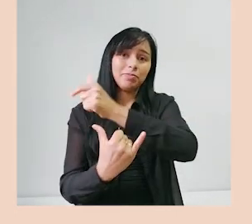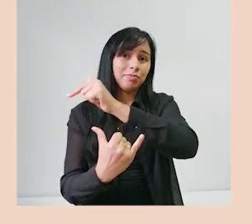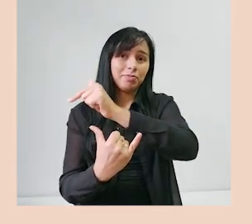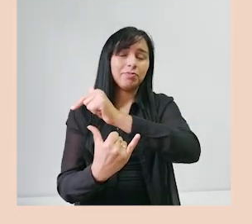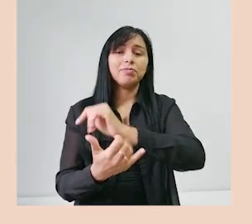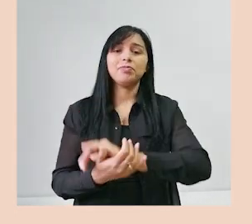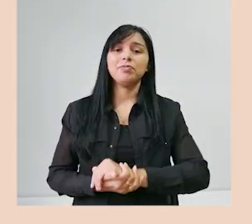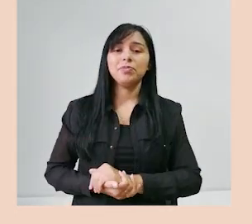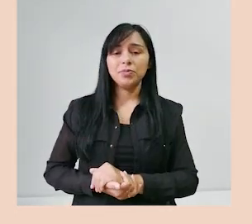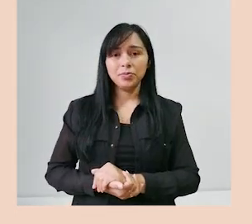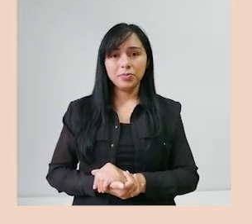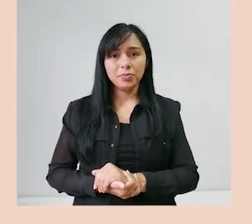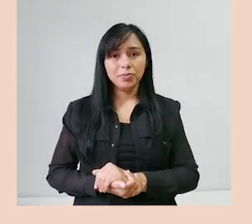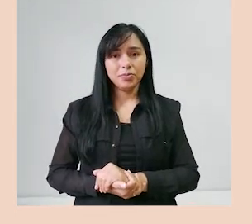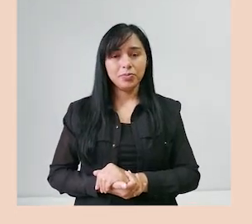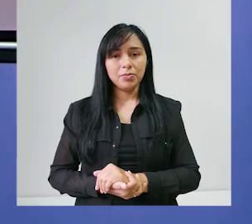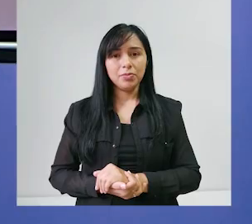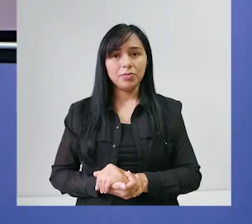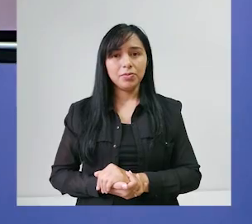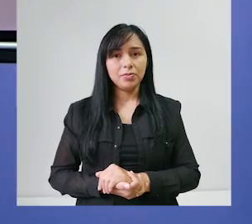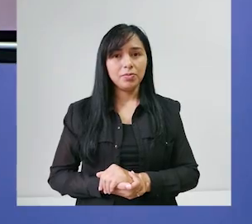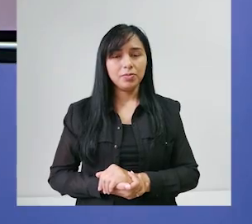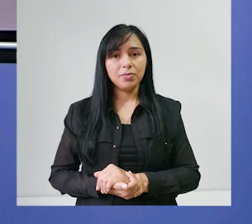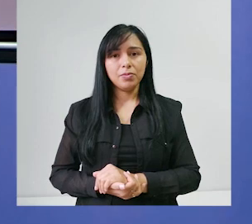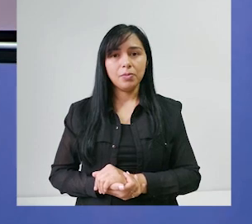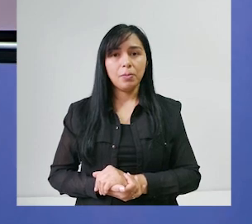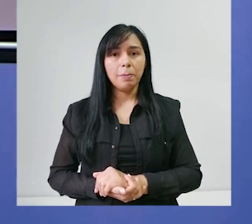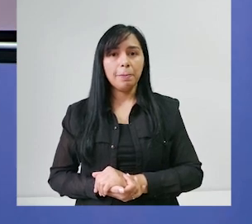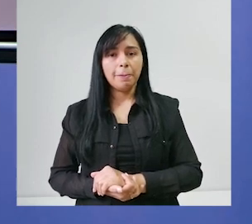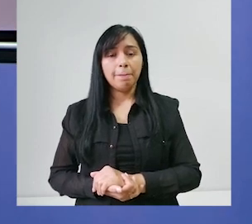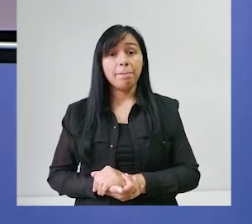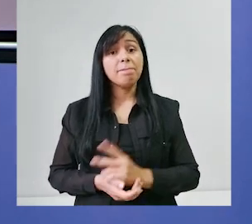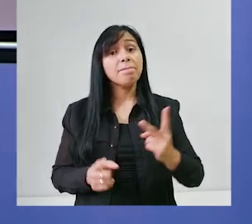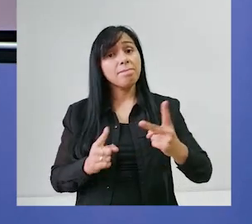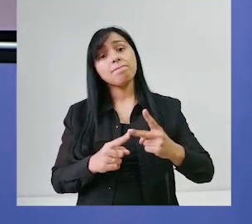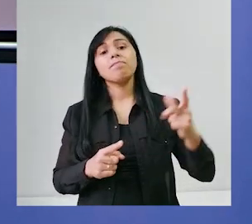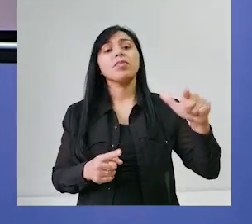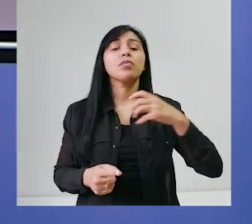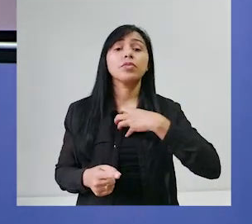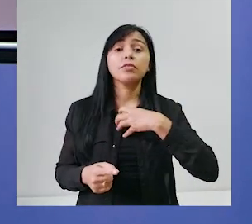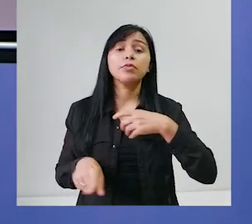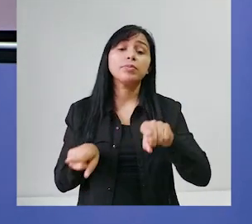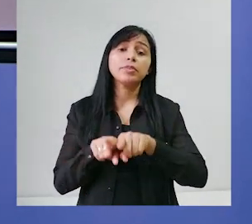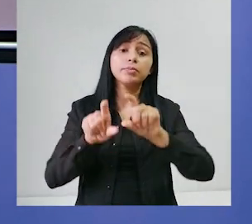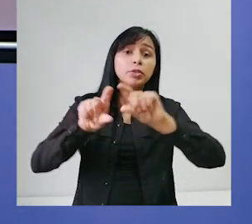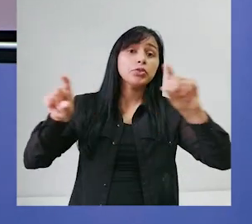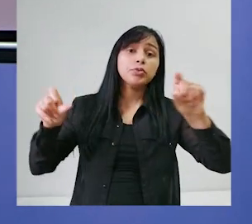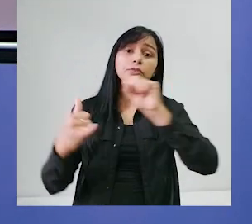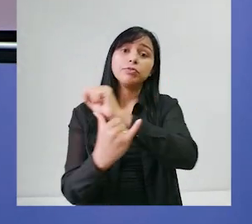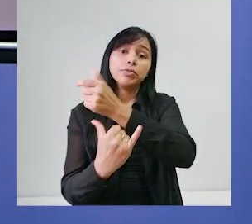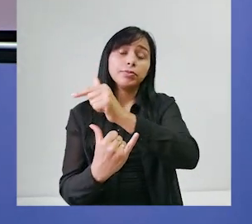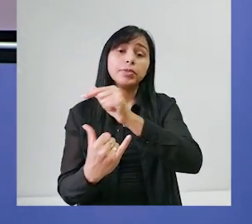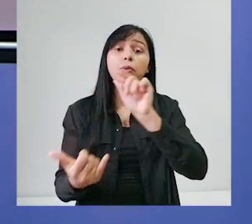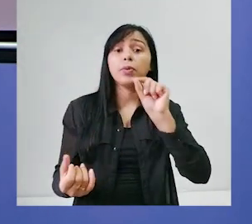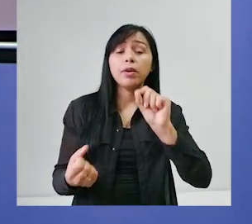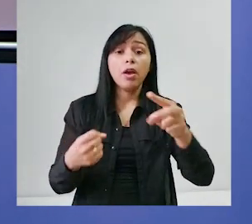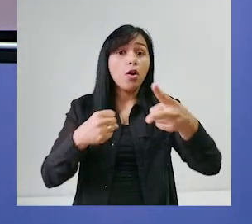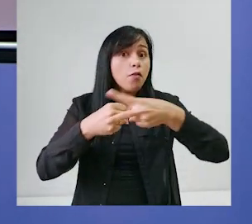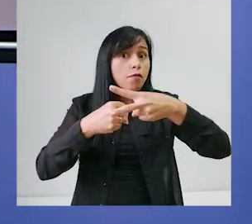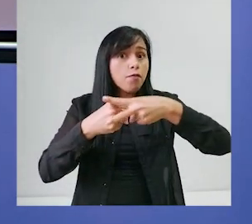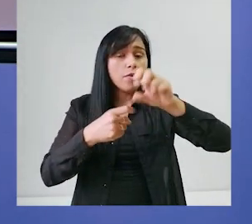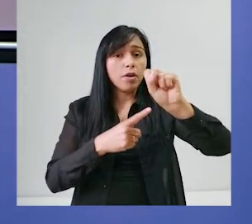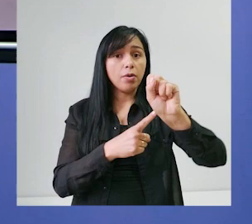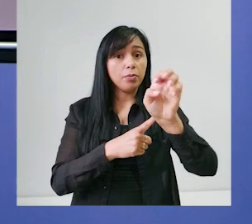chamamos de oração sem sujeito no segundo caso quando nós temos verbos ser está fazer